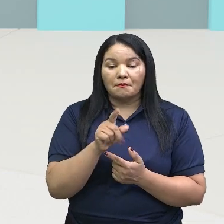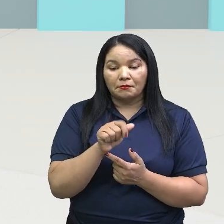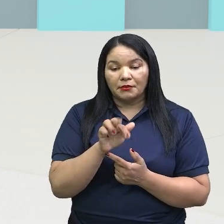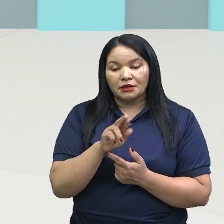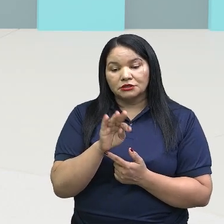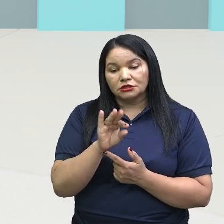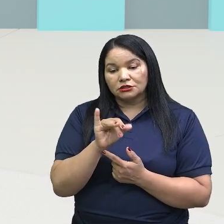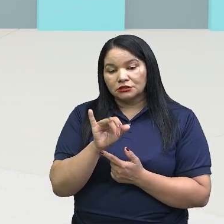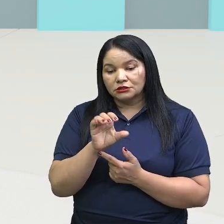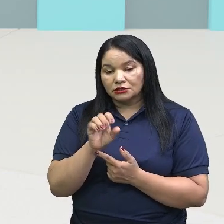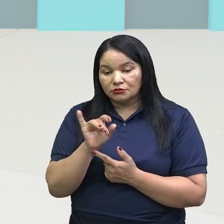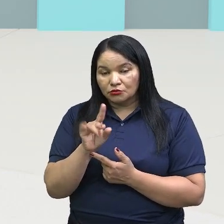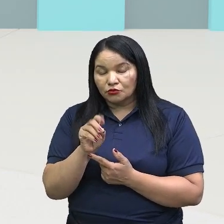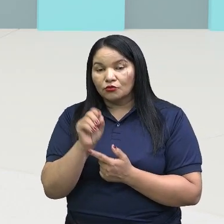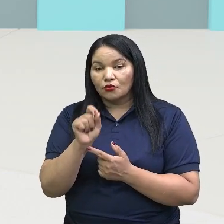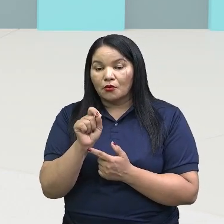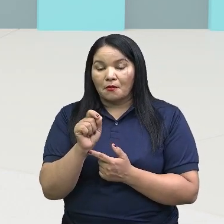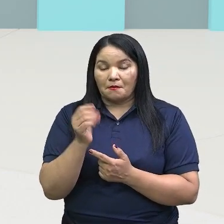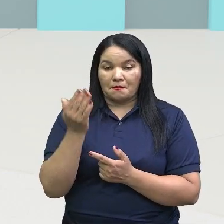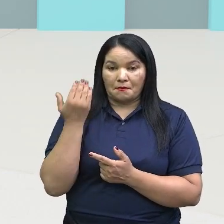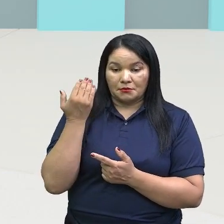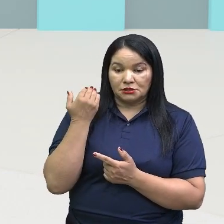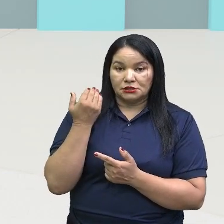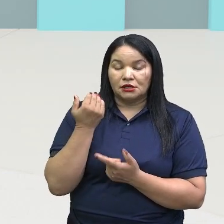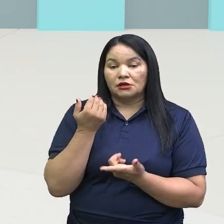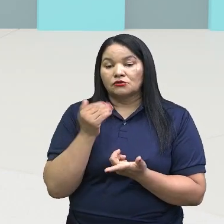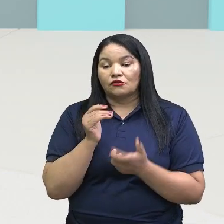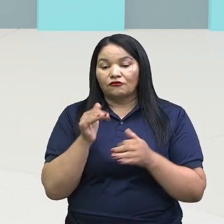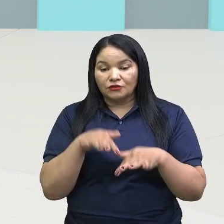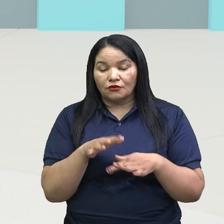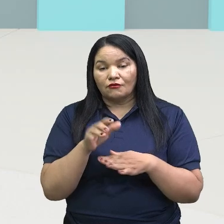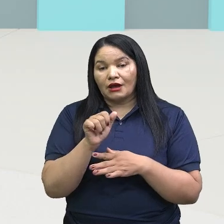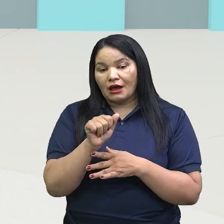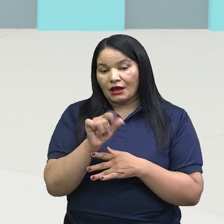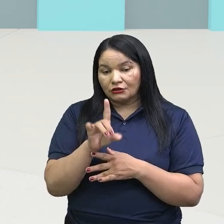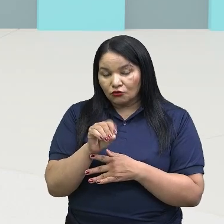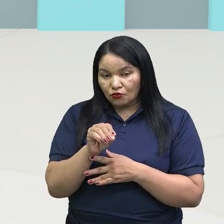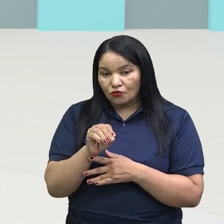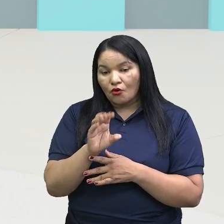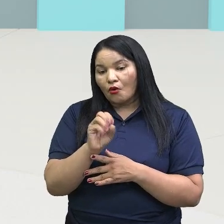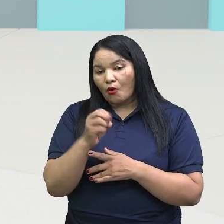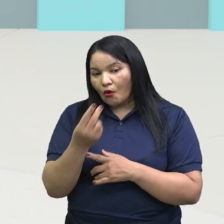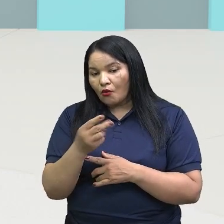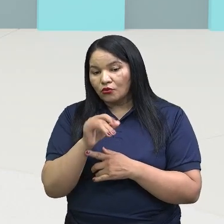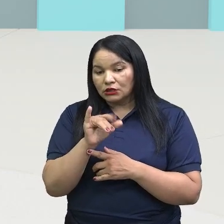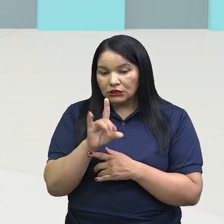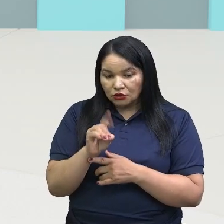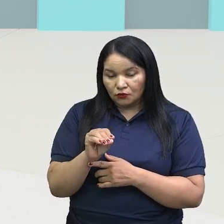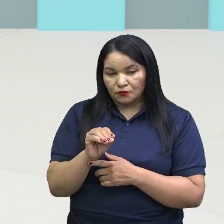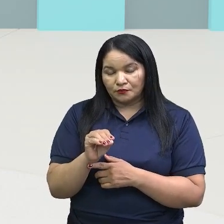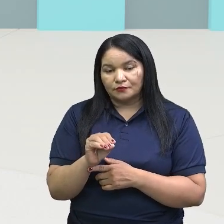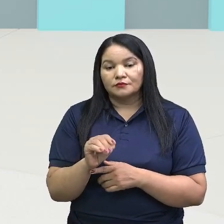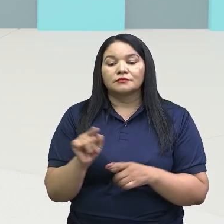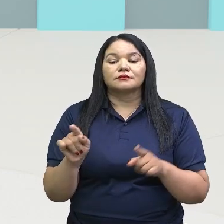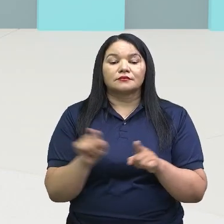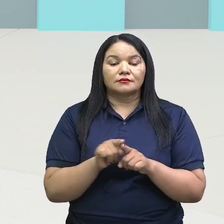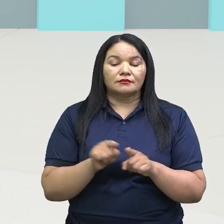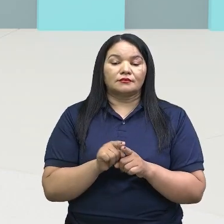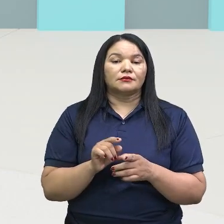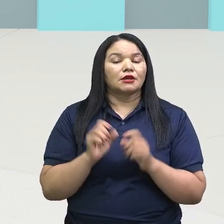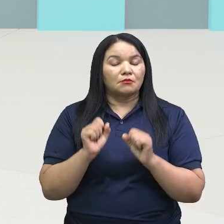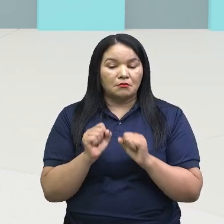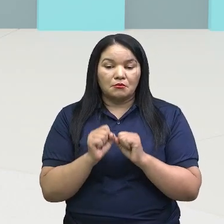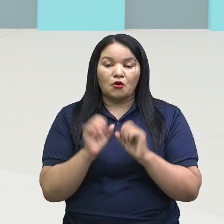Particípio passado terminado com ado ou ido. Então, nós podemos reduzir